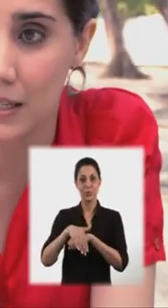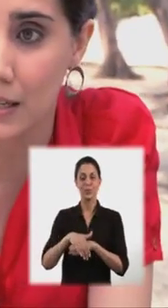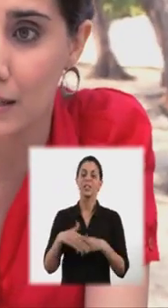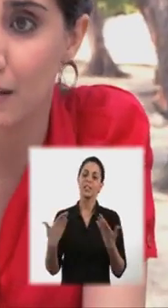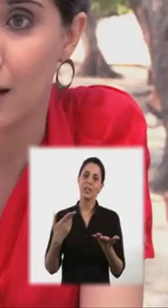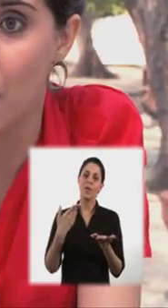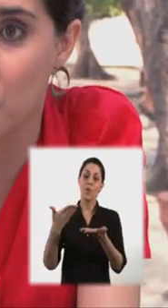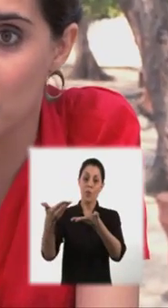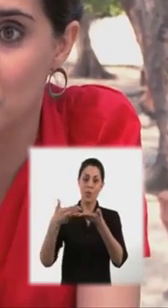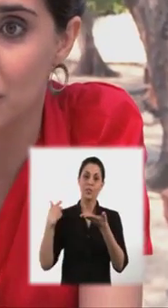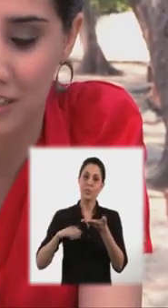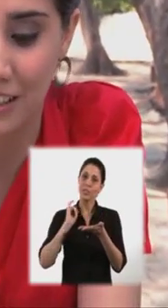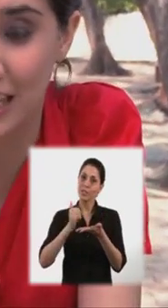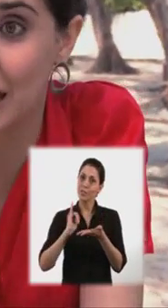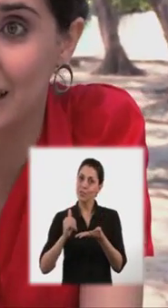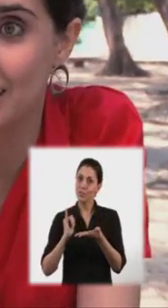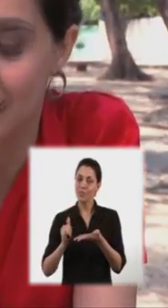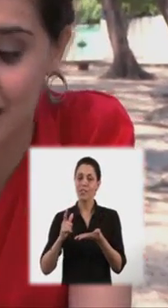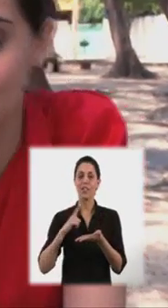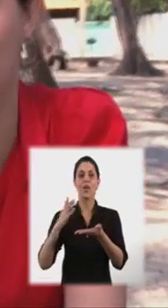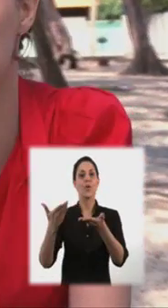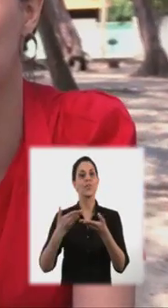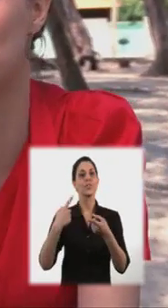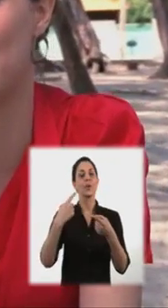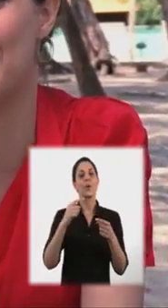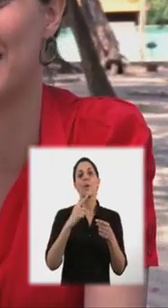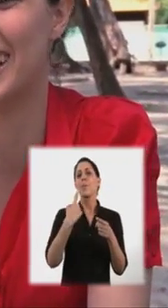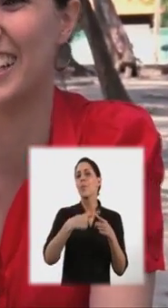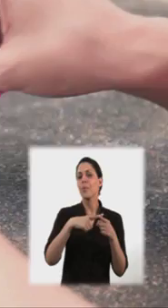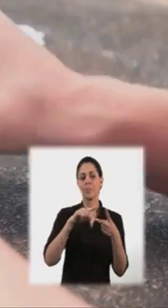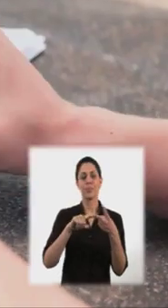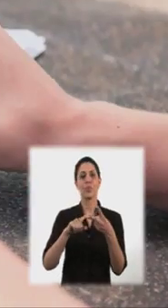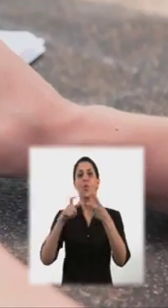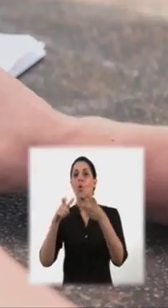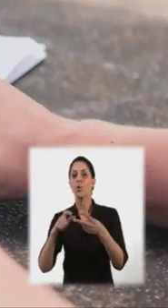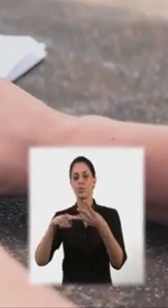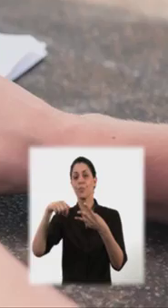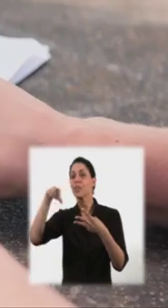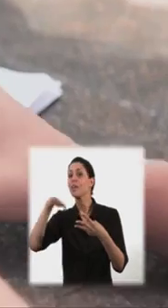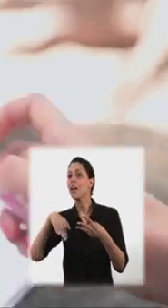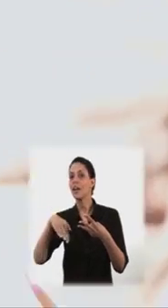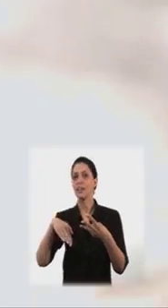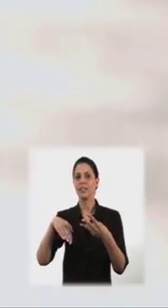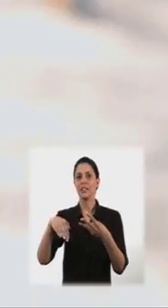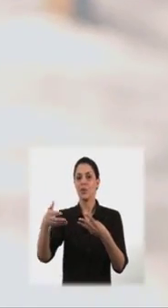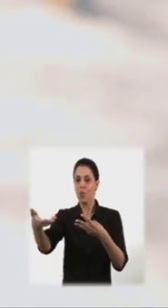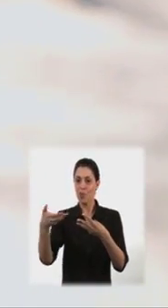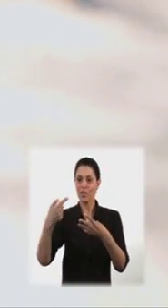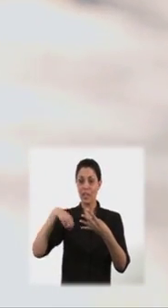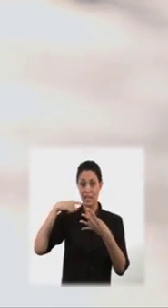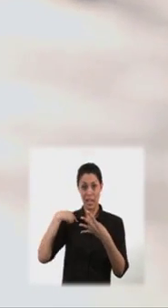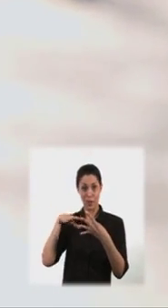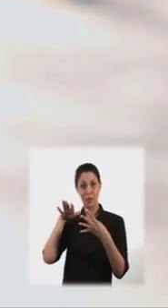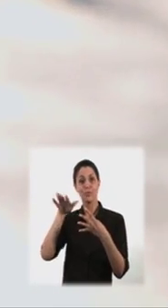para quê, aonde, quem e quem está convidando, né? O destinatário e aqui